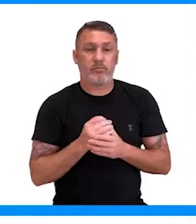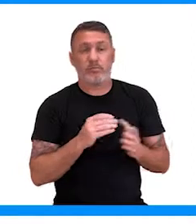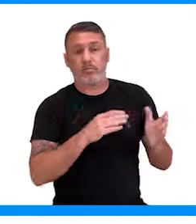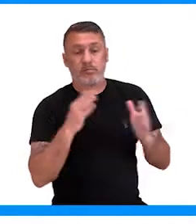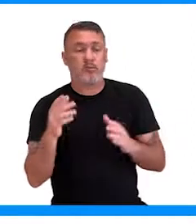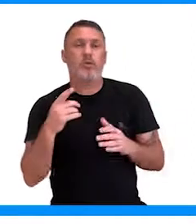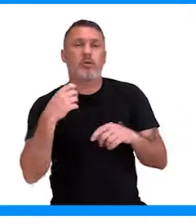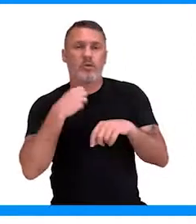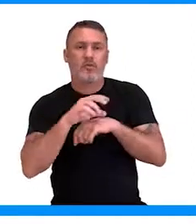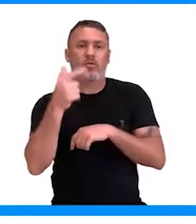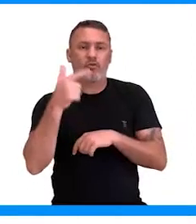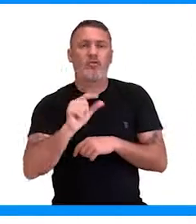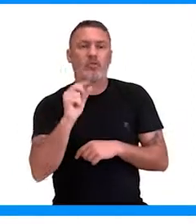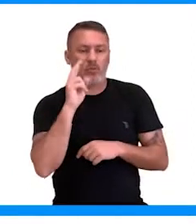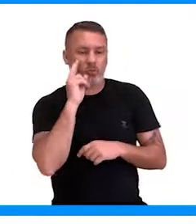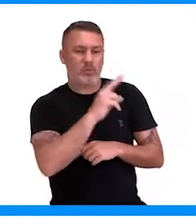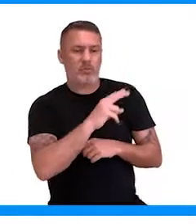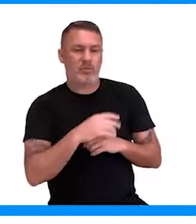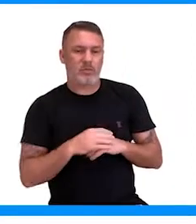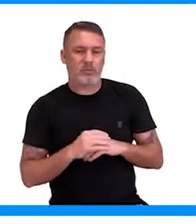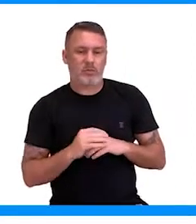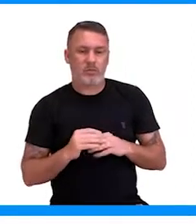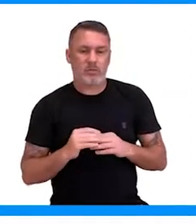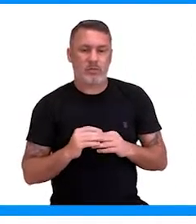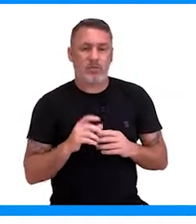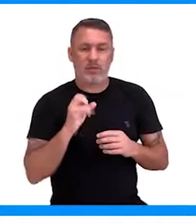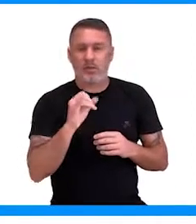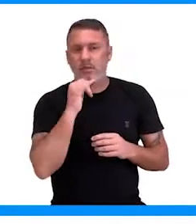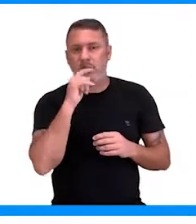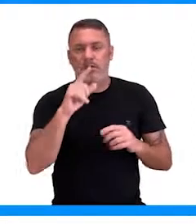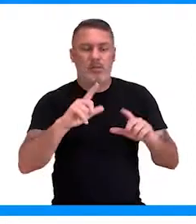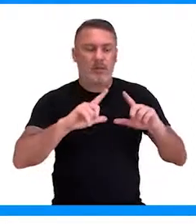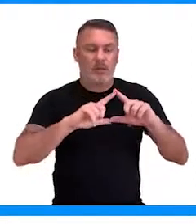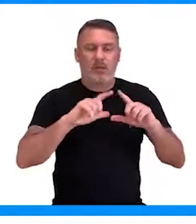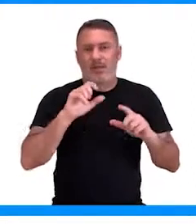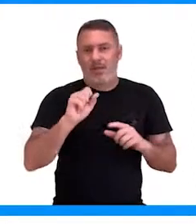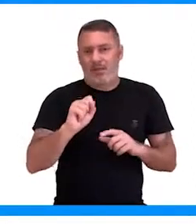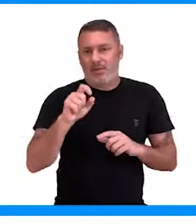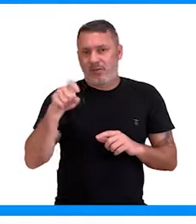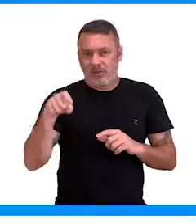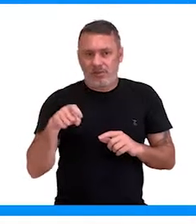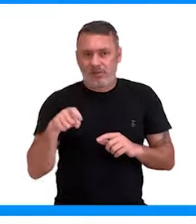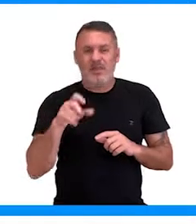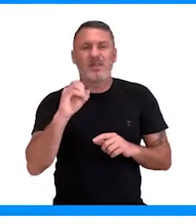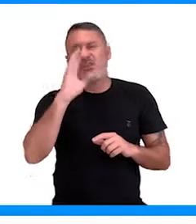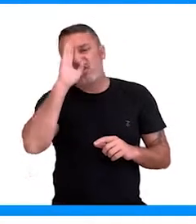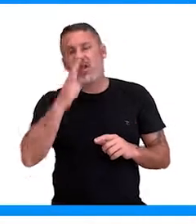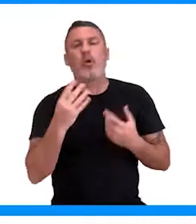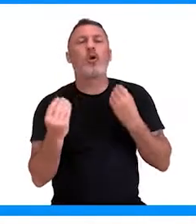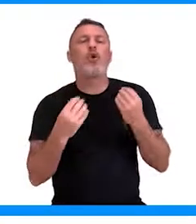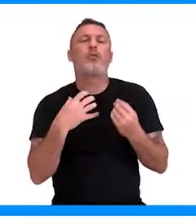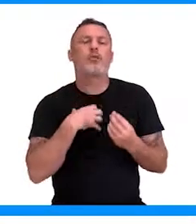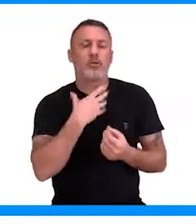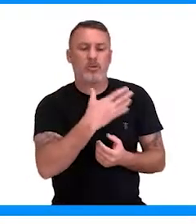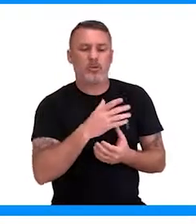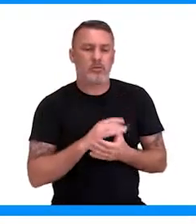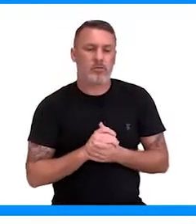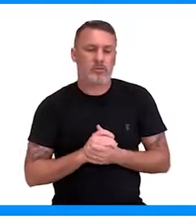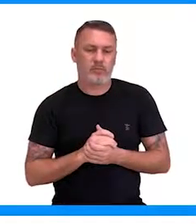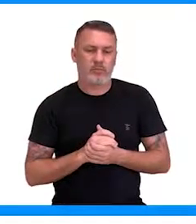Aí, olha, eu só coloquei a questão de novo aqui, porque se você jogasse diretamente lá no ΔSx